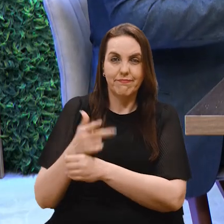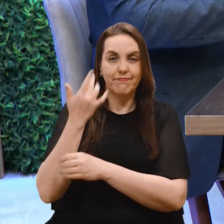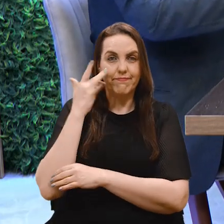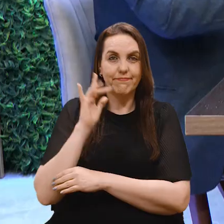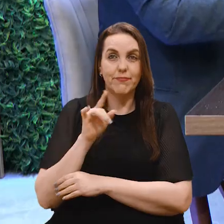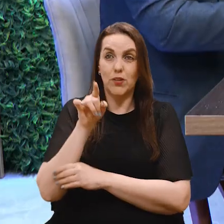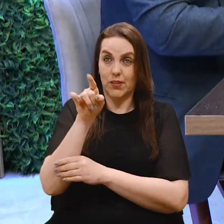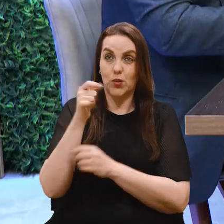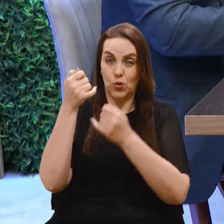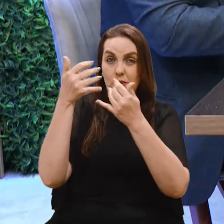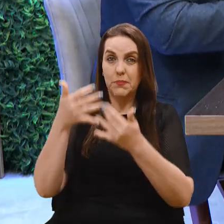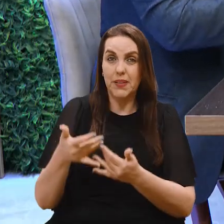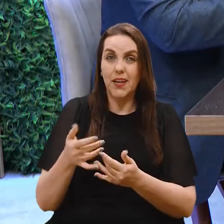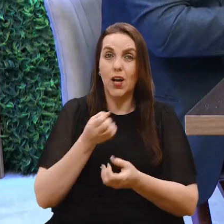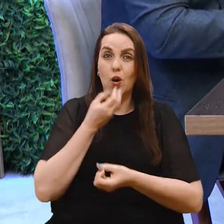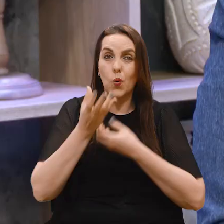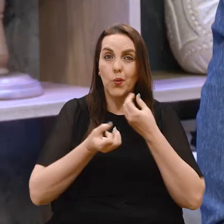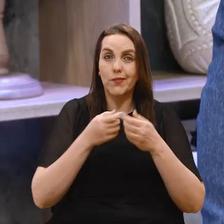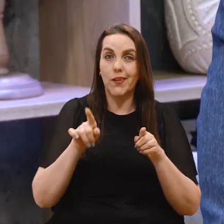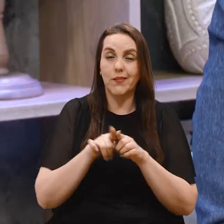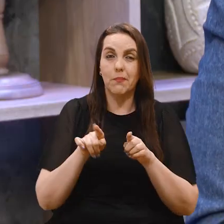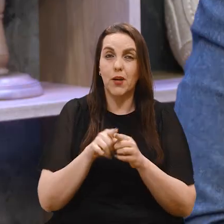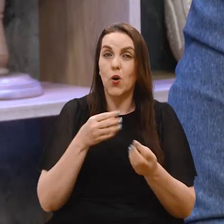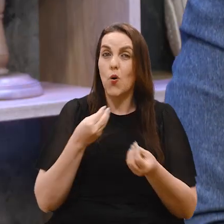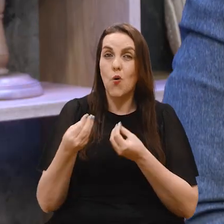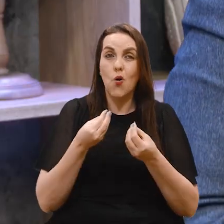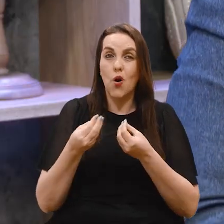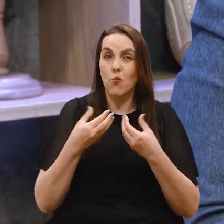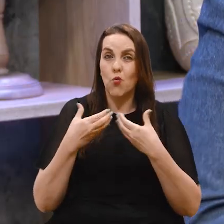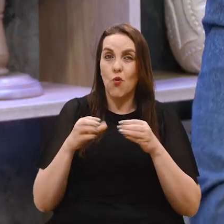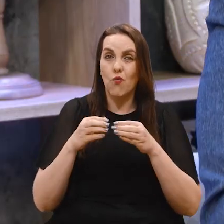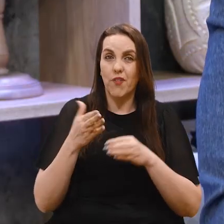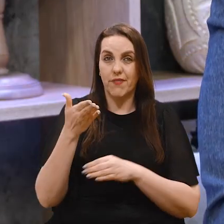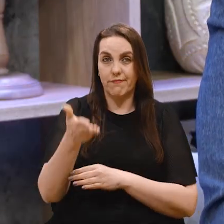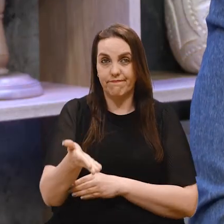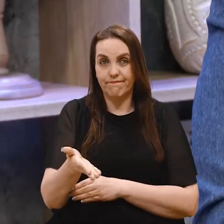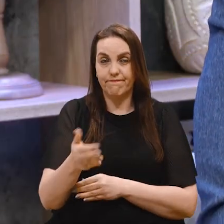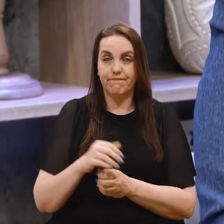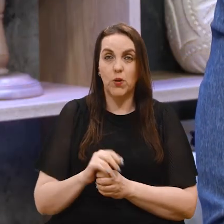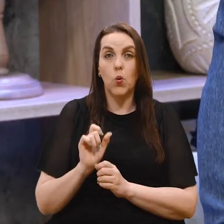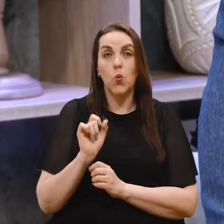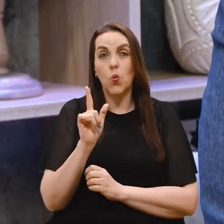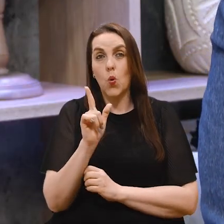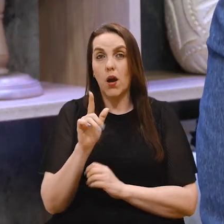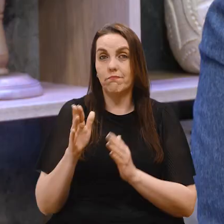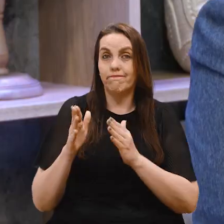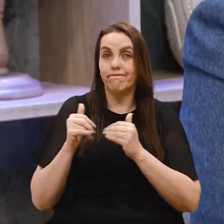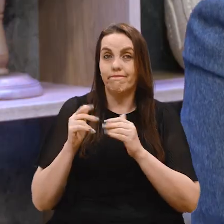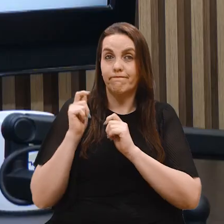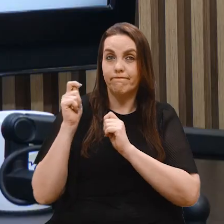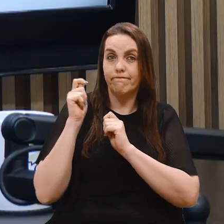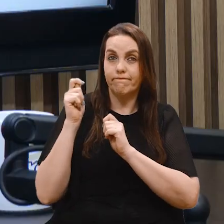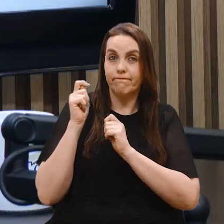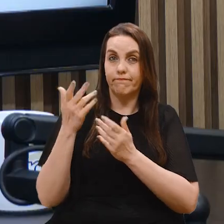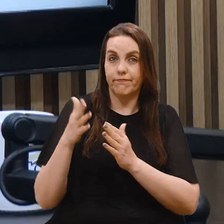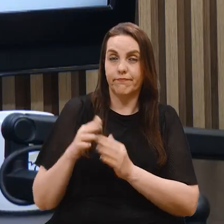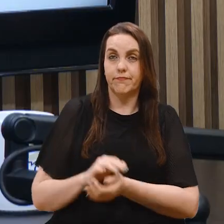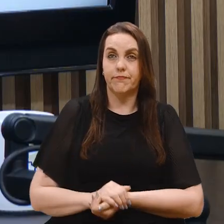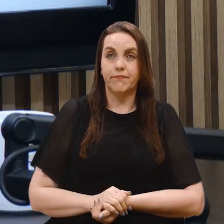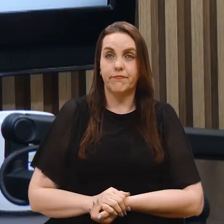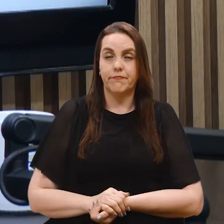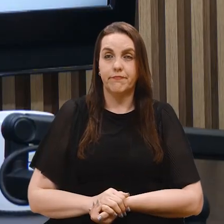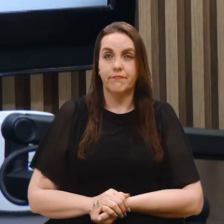queria que você também relatasse um pouco de como que é conviver com isso e quais que foram as reivindicações que foram efetuadas. Ali no